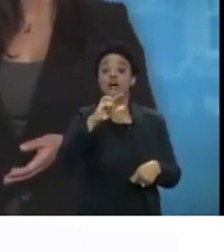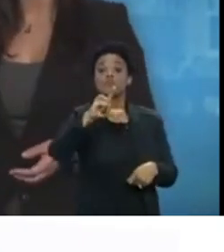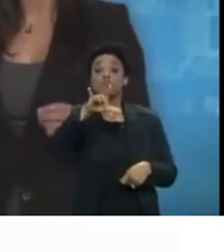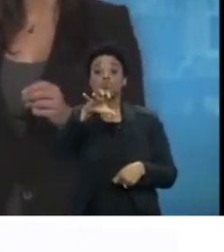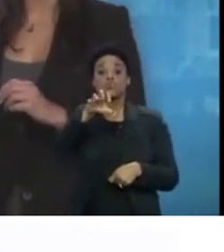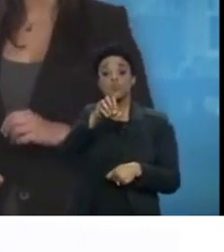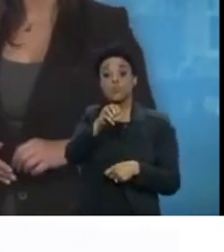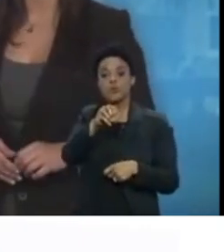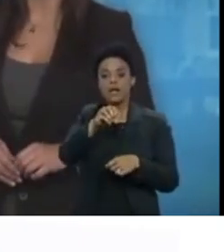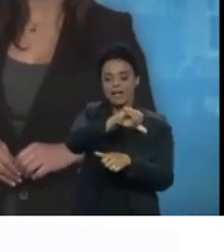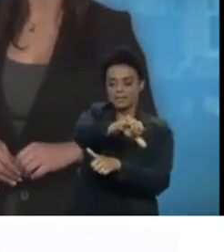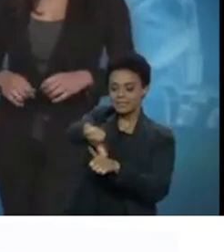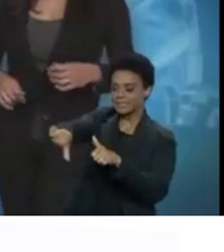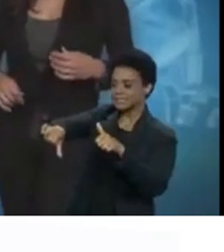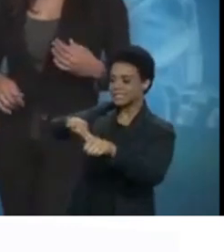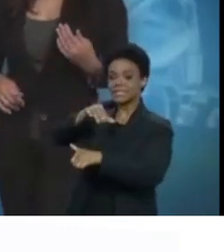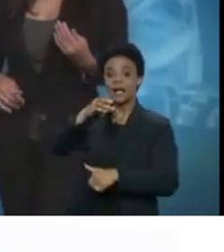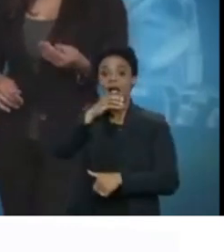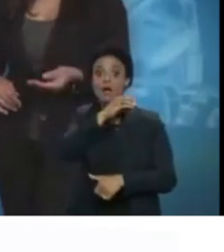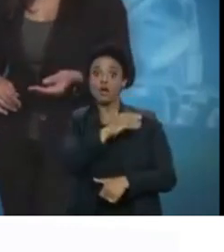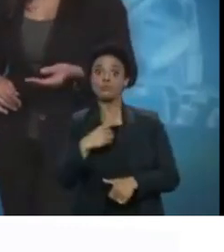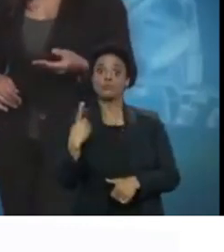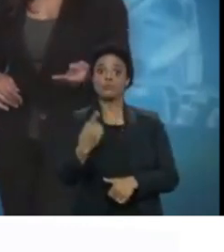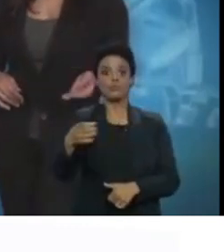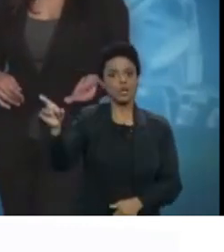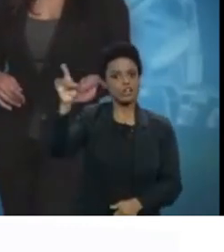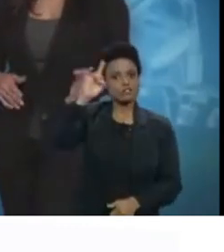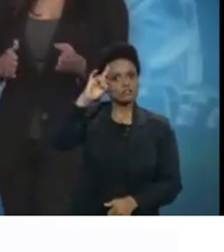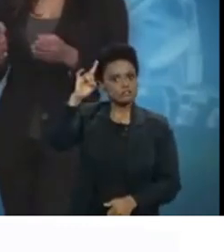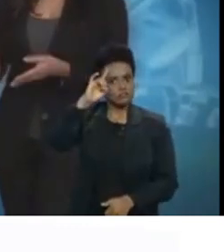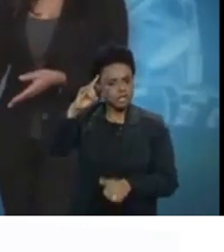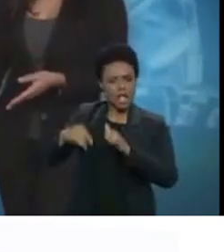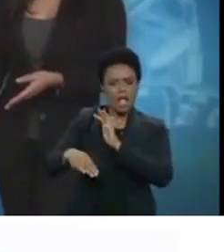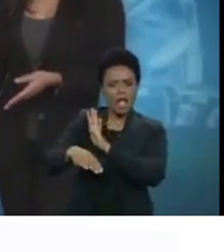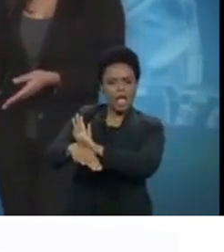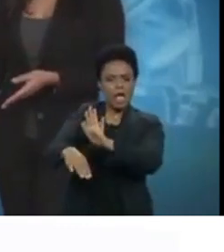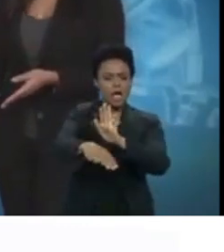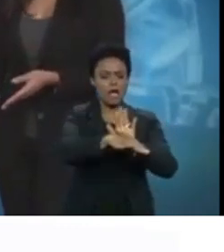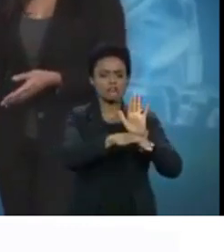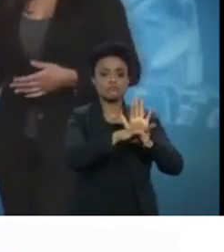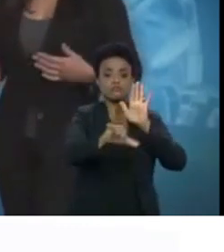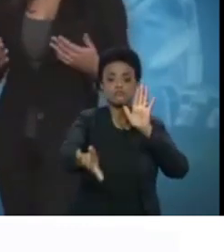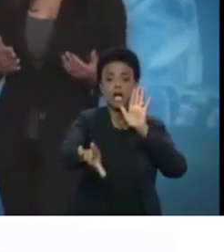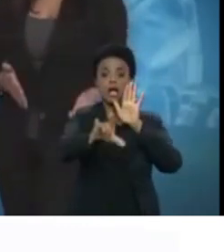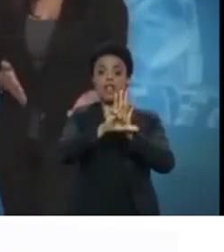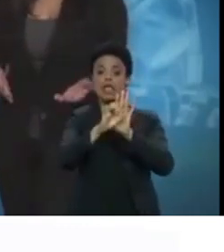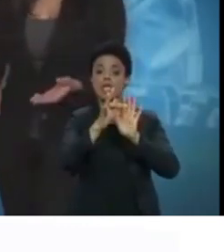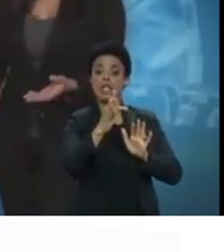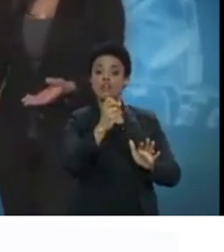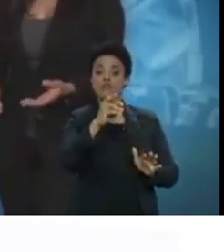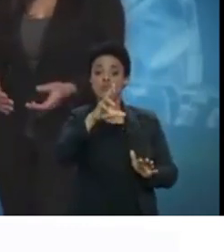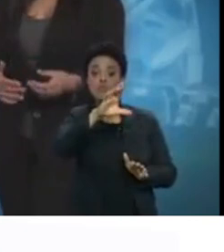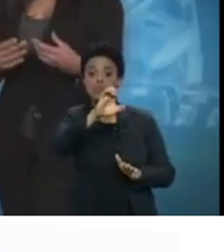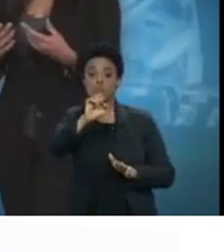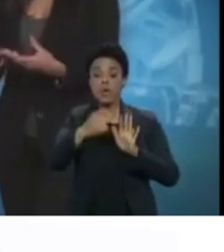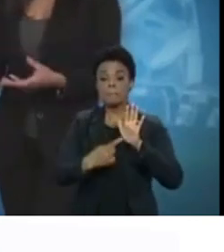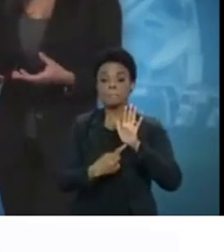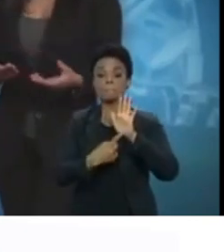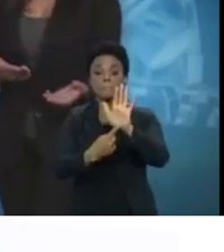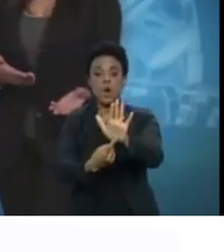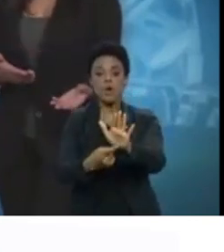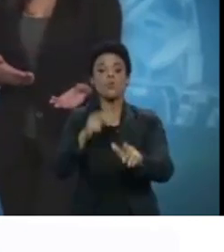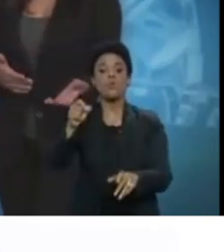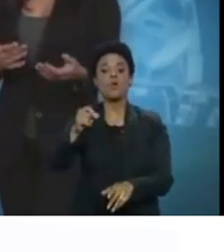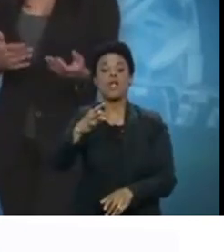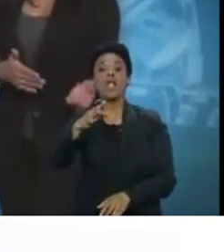transferência de calor por unidade de área. Com o auxílio da lei de Fourier, a condutividade térmica mostra a taxa de energia que é transferida